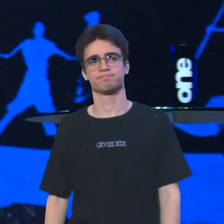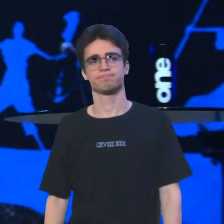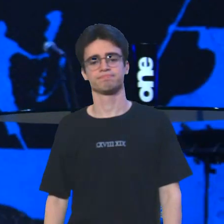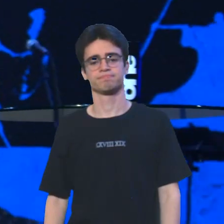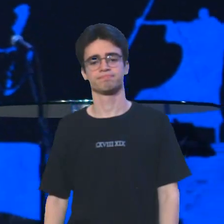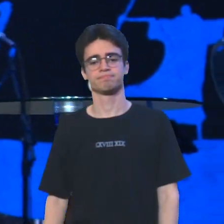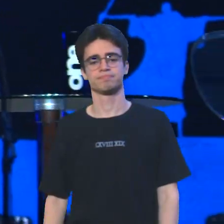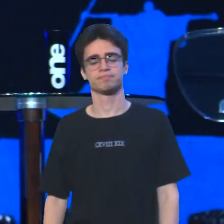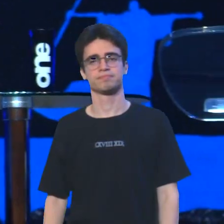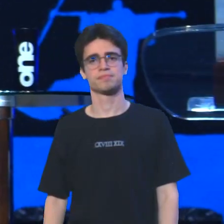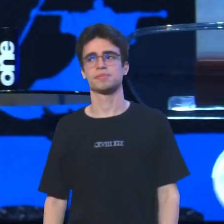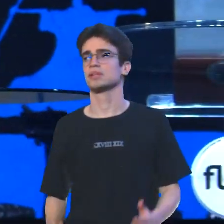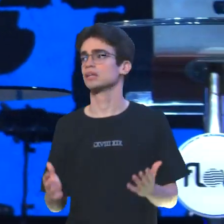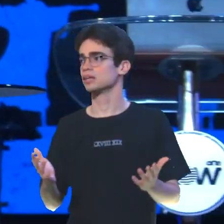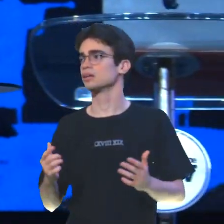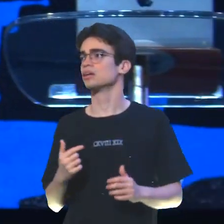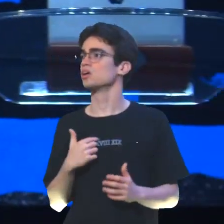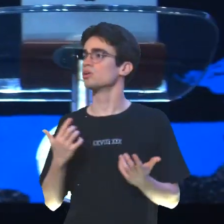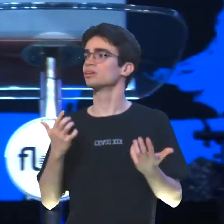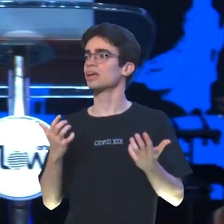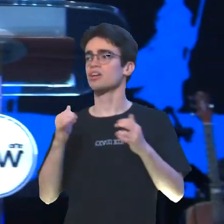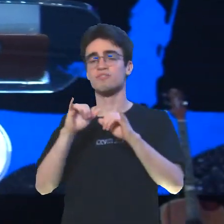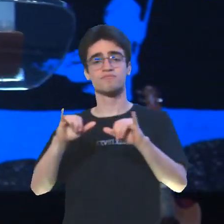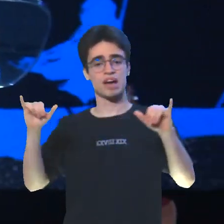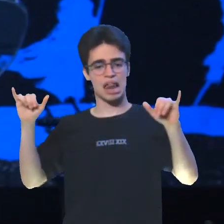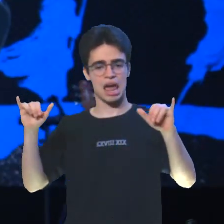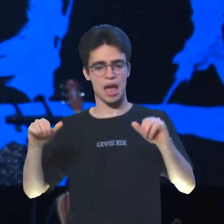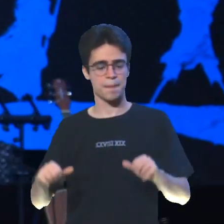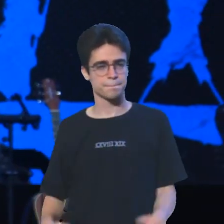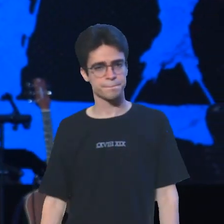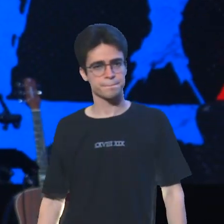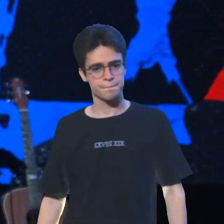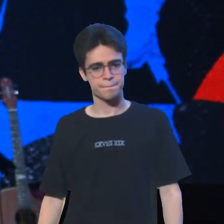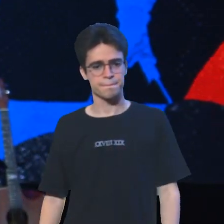Gente, deixa eu te falar uma coisa.